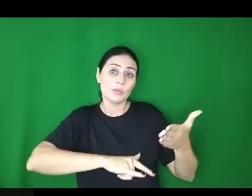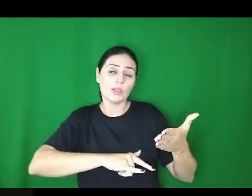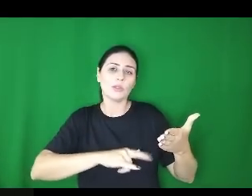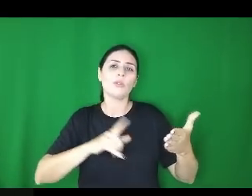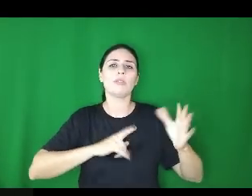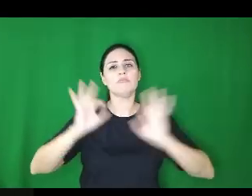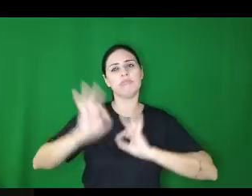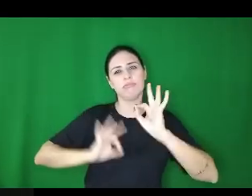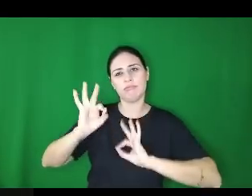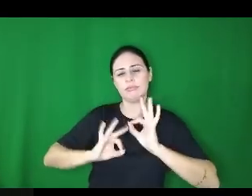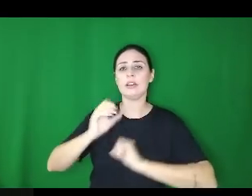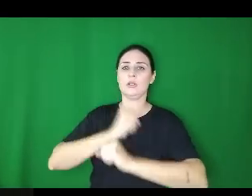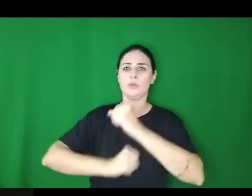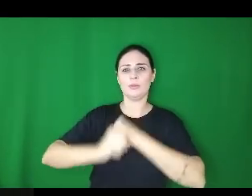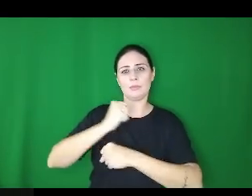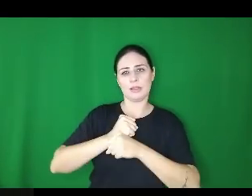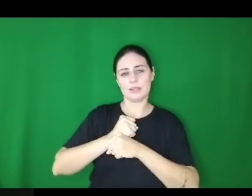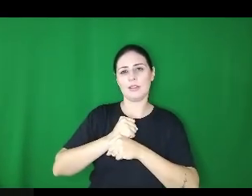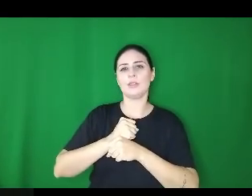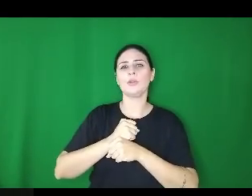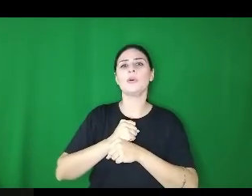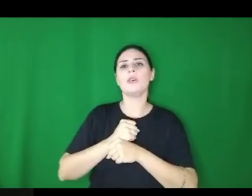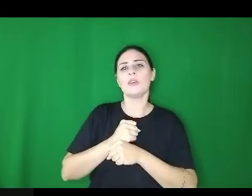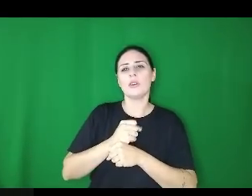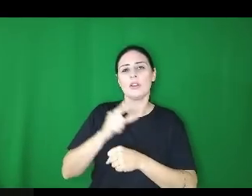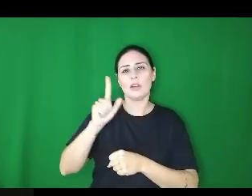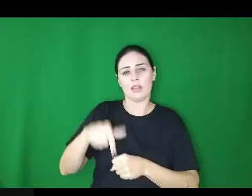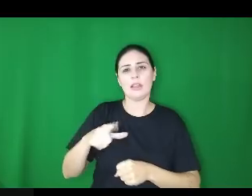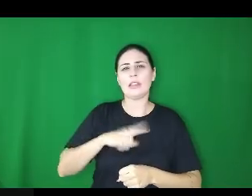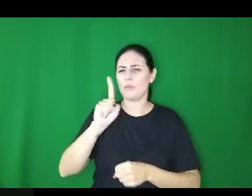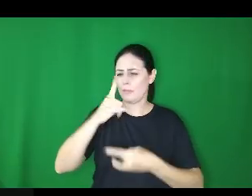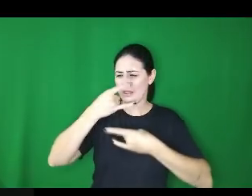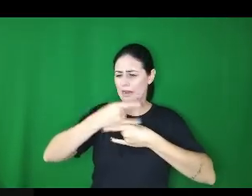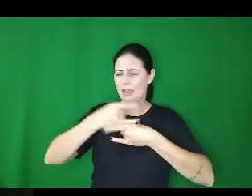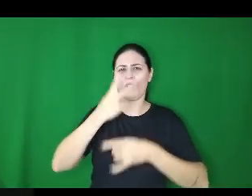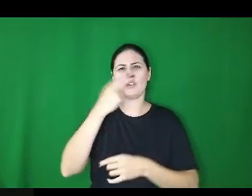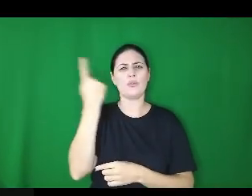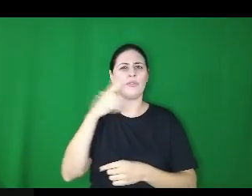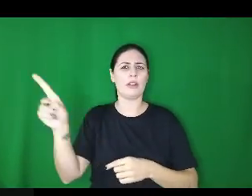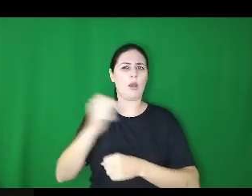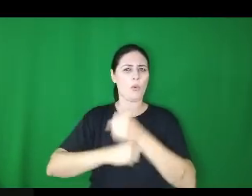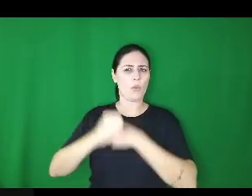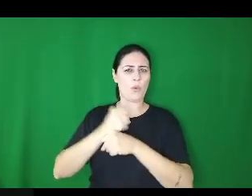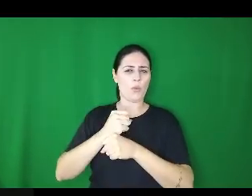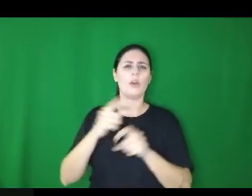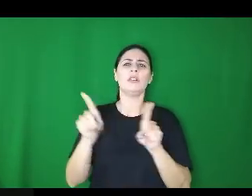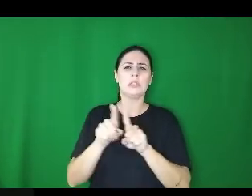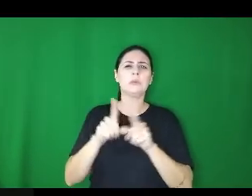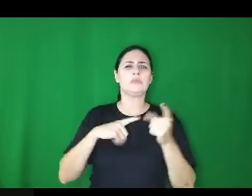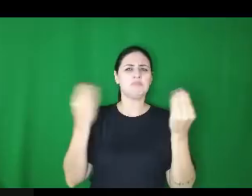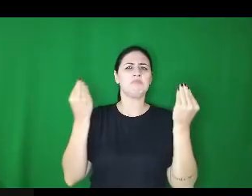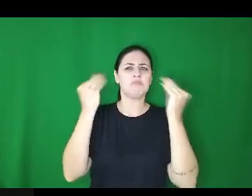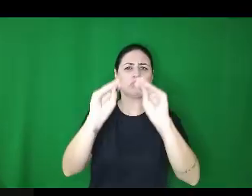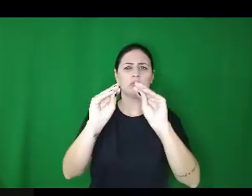que continua agora, e esse acompanhamento, né, contínuo daquilo que estava previsto e que era